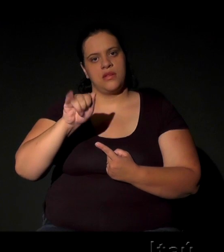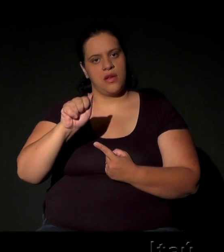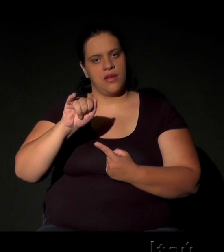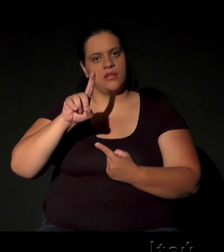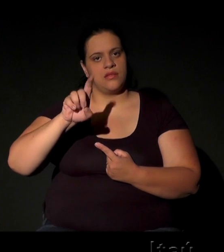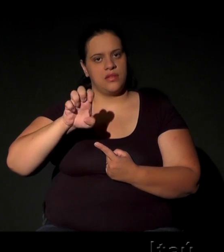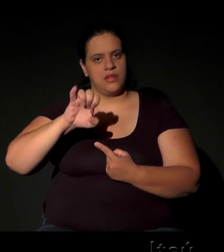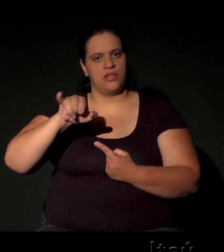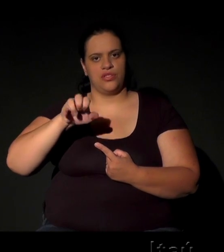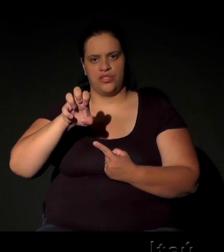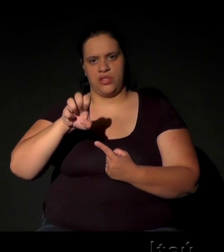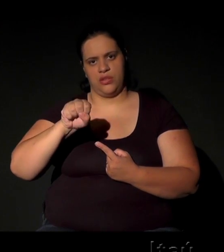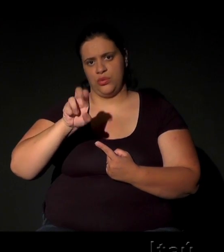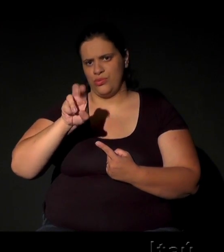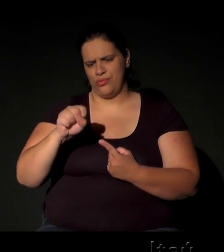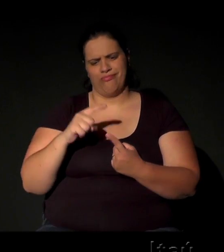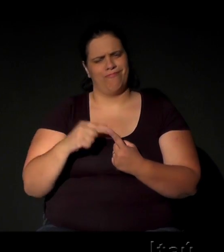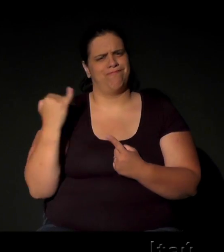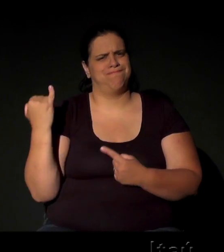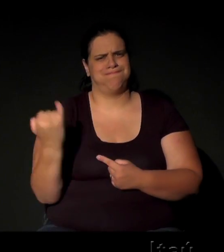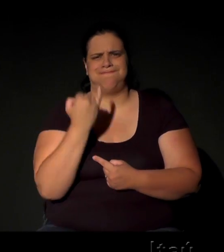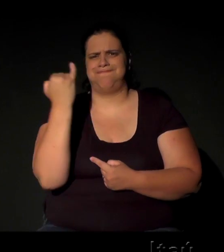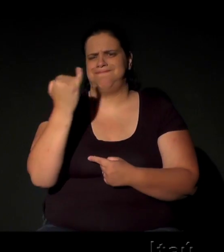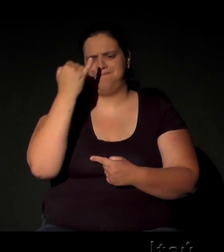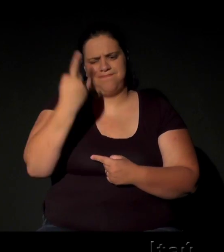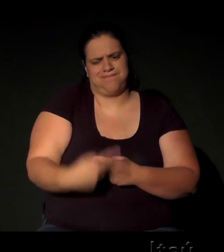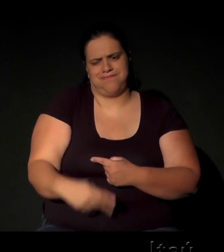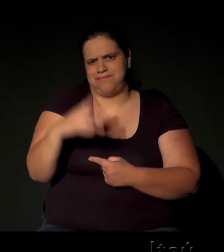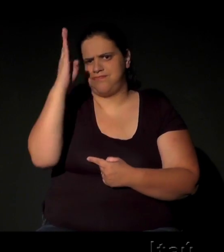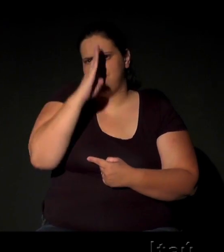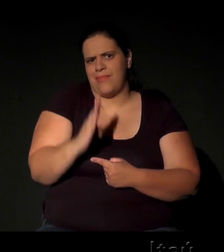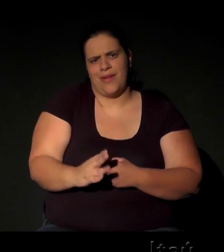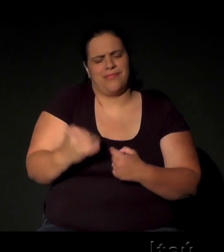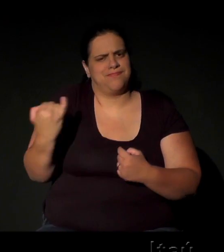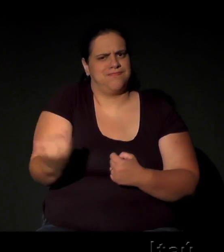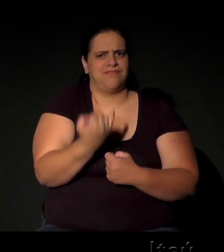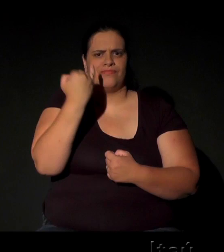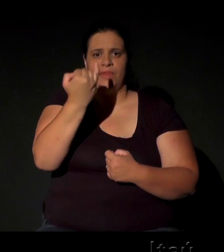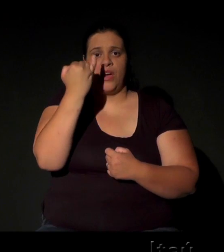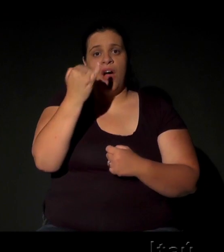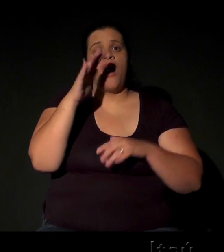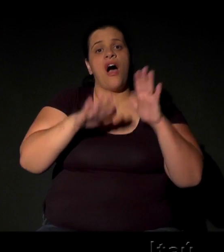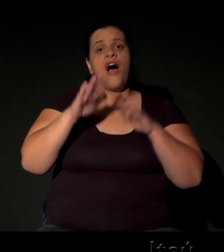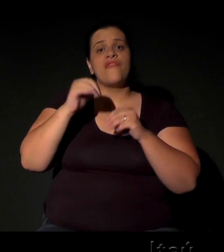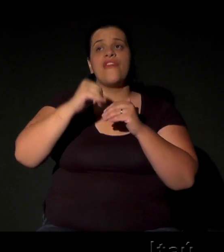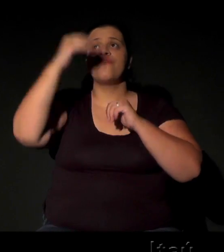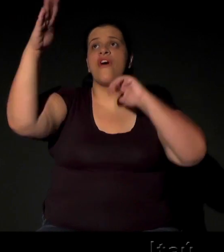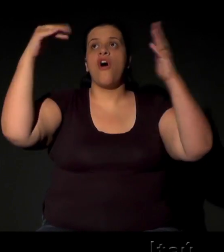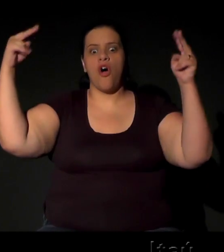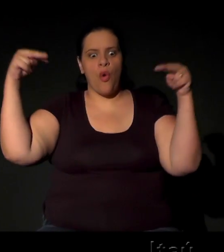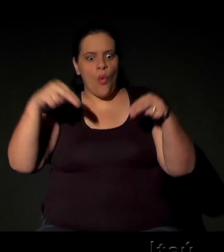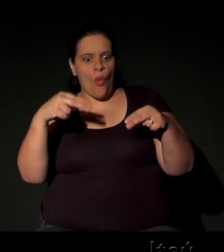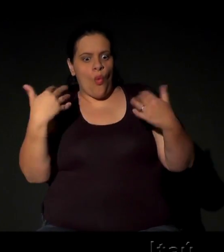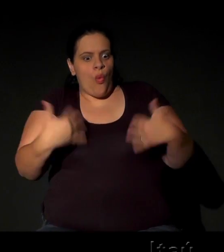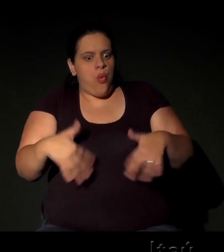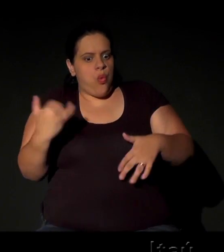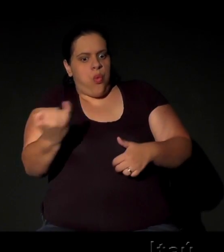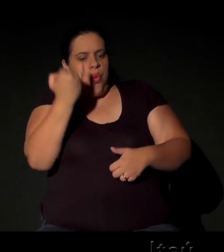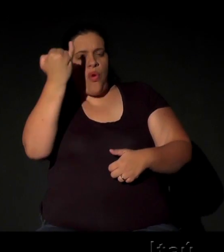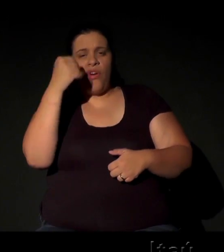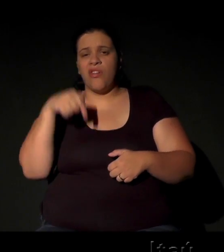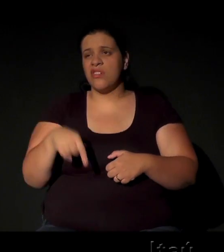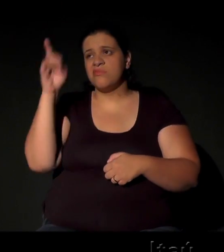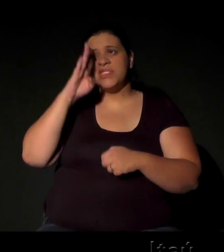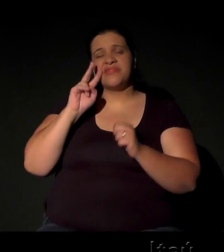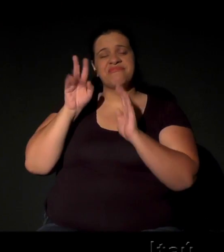importantíssima figura brasileira e que é muito mais valorizada muitas vezes fora do Brasil do que dentro do Brasil